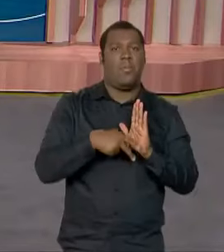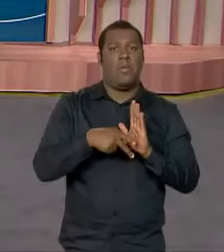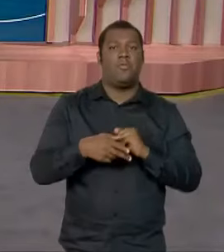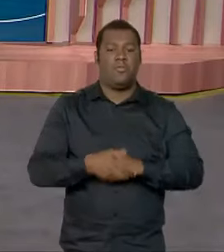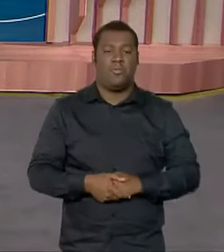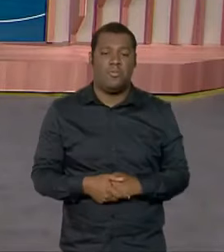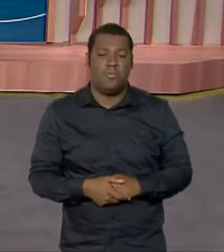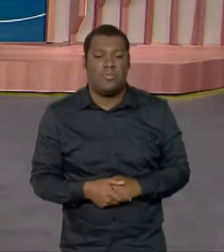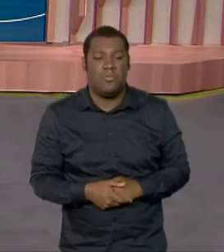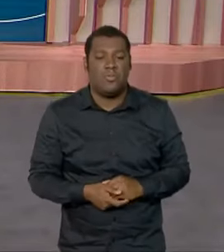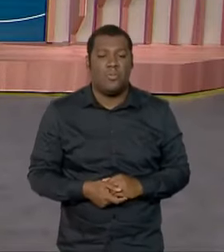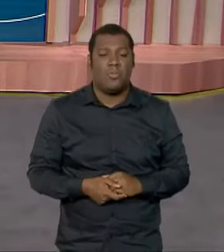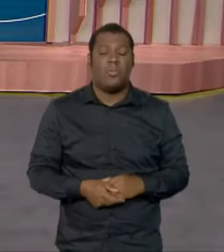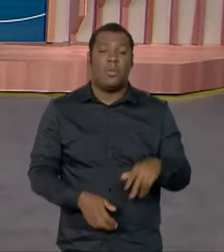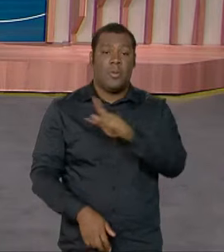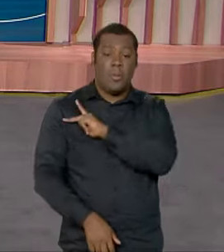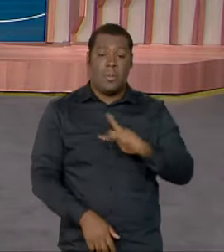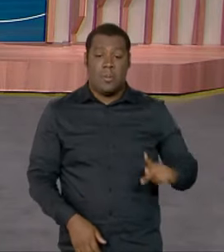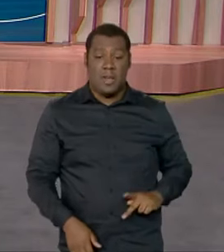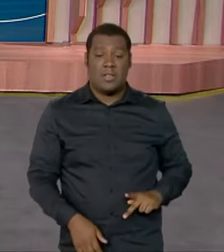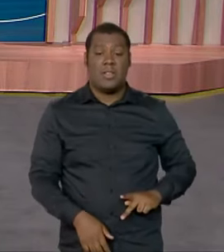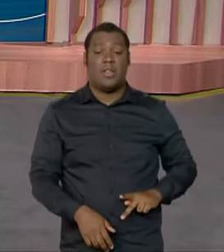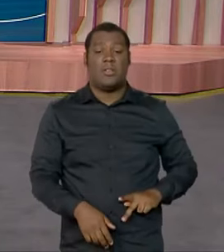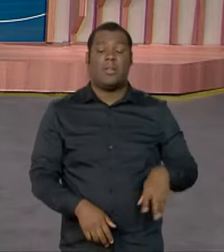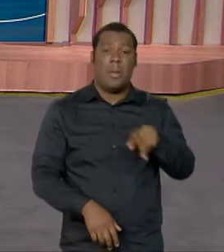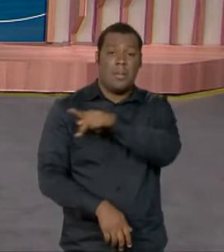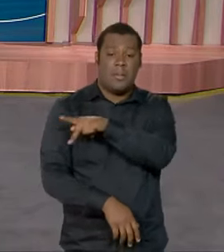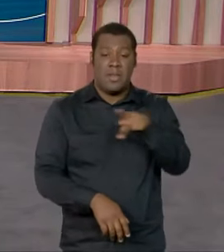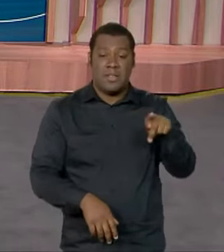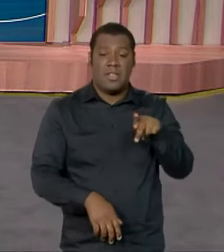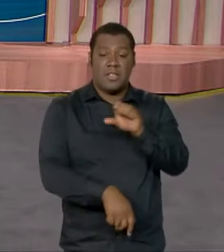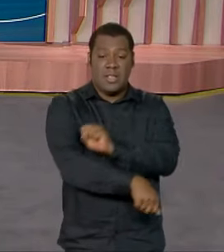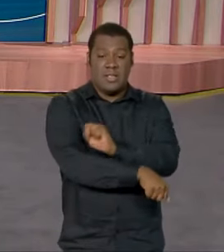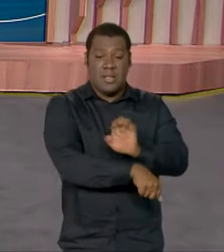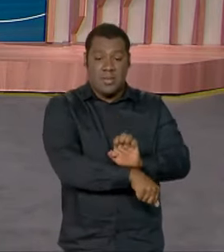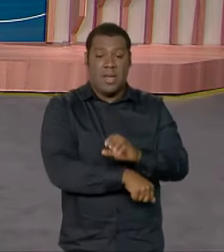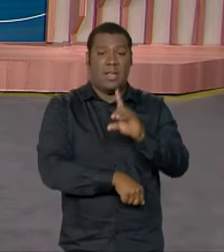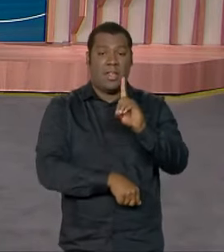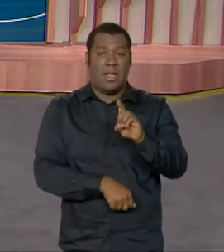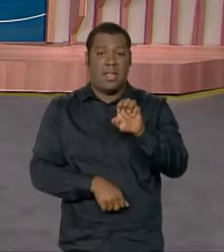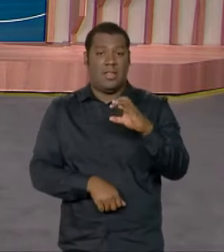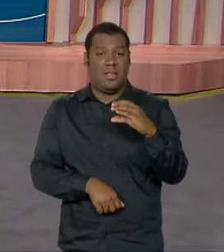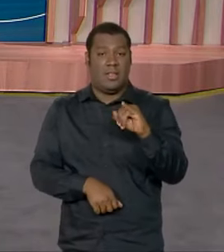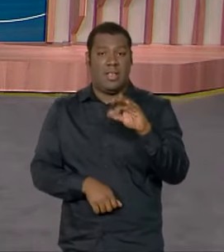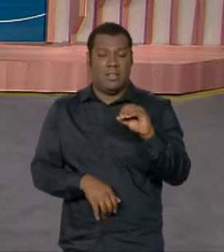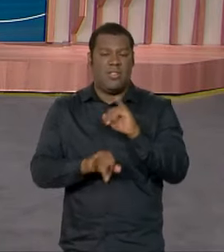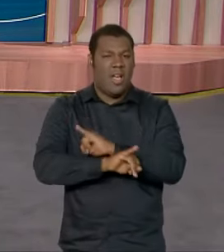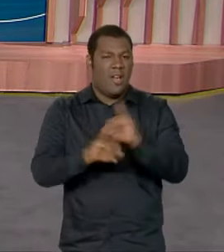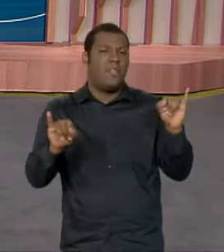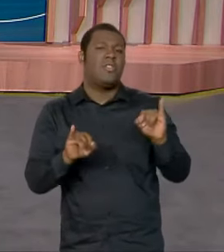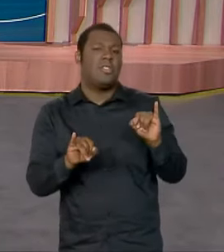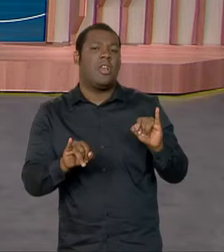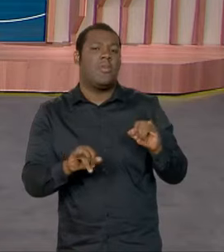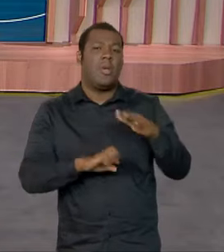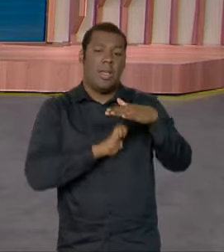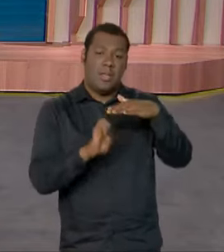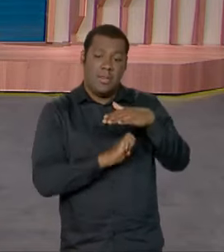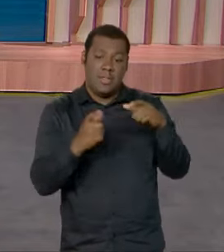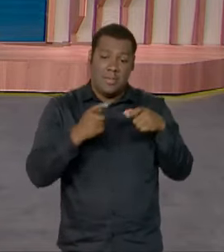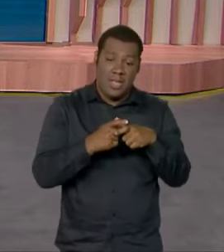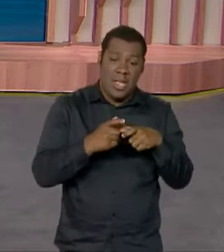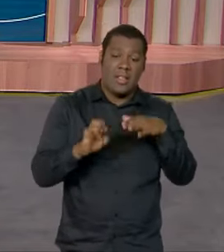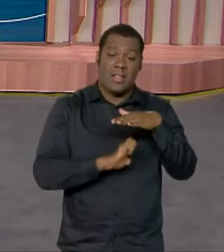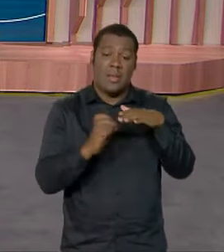Único. O presidente do Sebrae, Décio Lima, falou da importância das micro e pequenas empresas para a